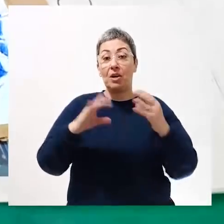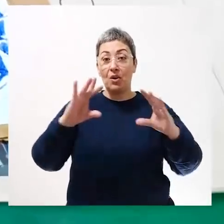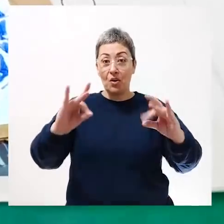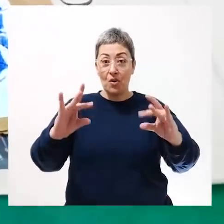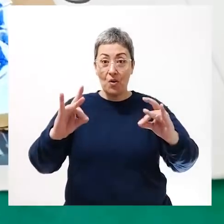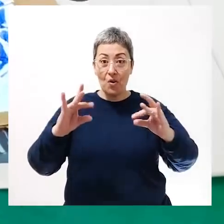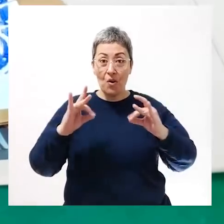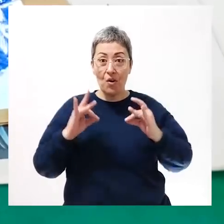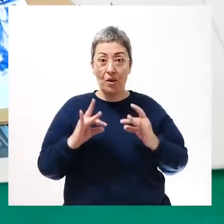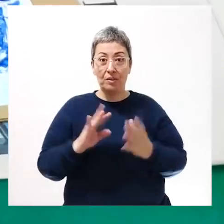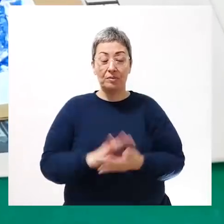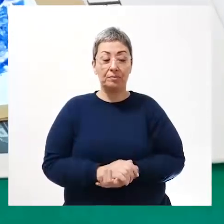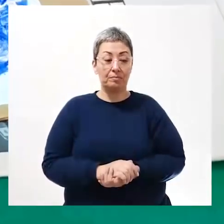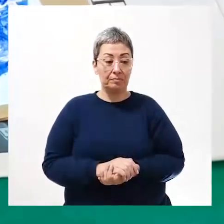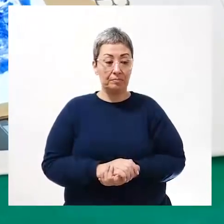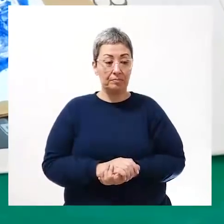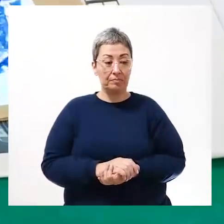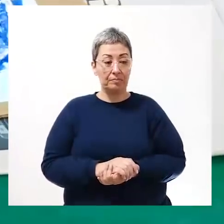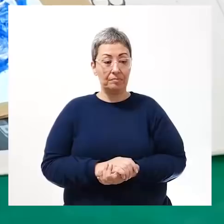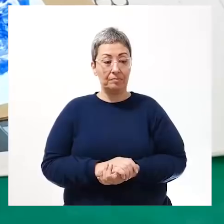fazer colagens.